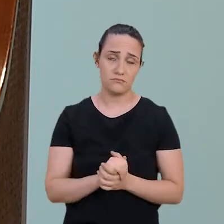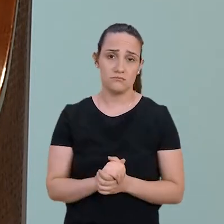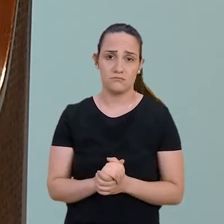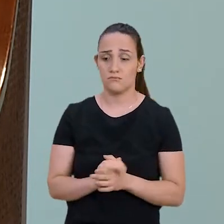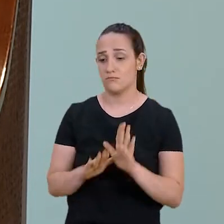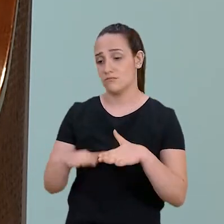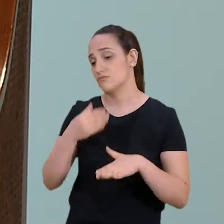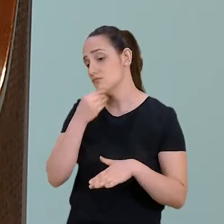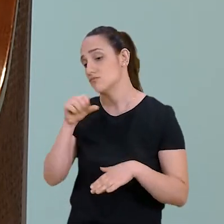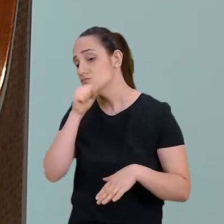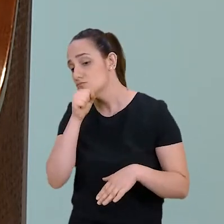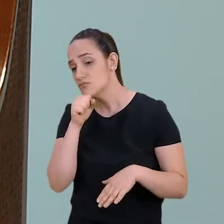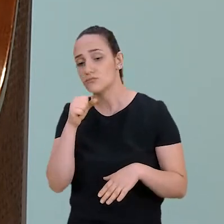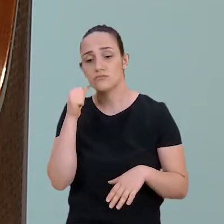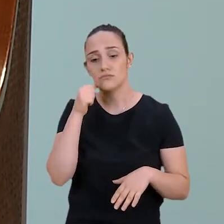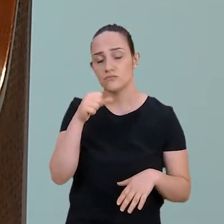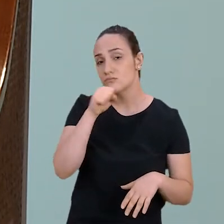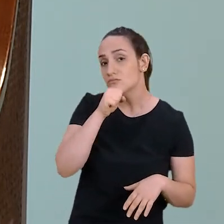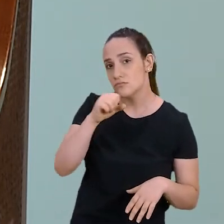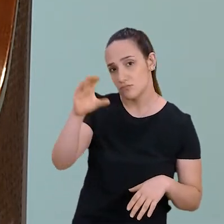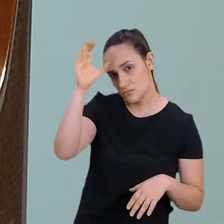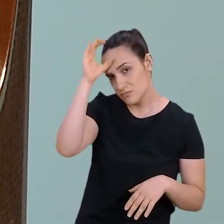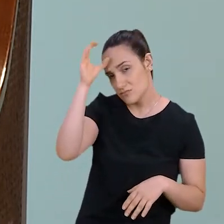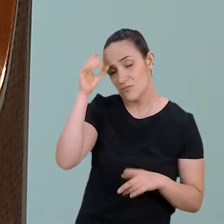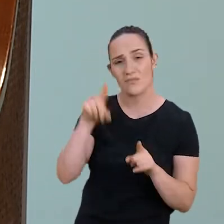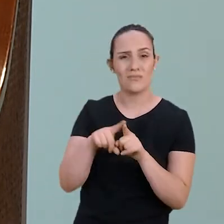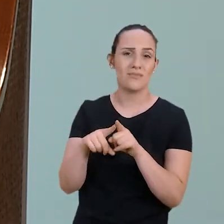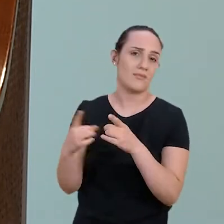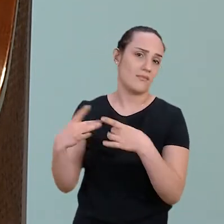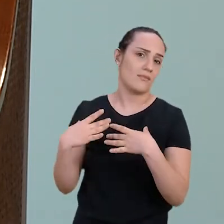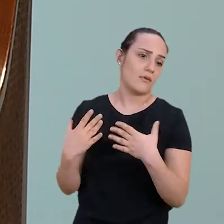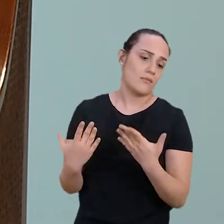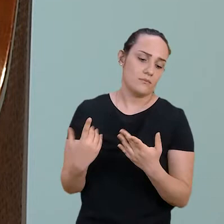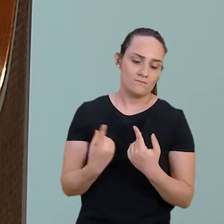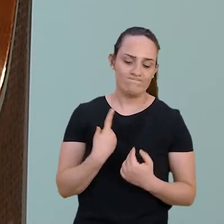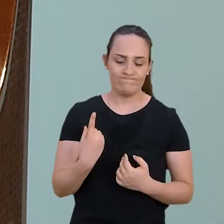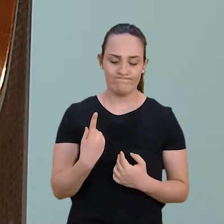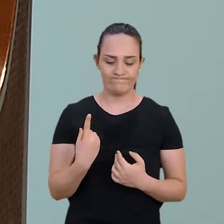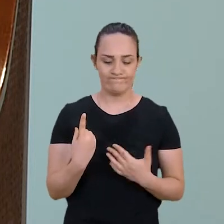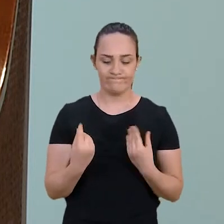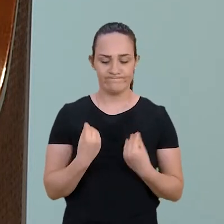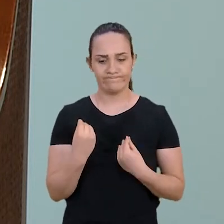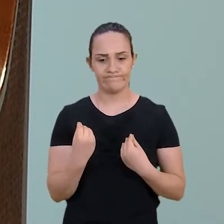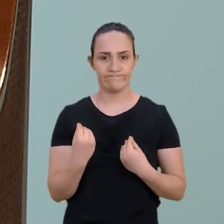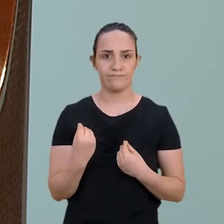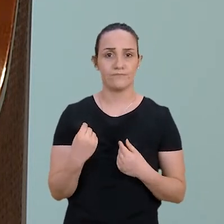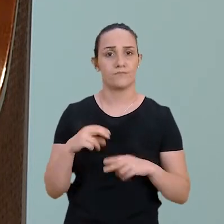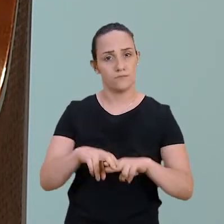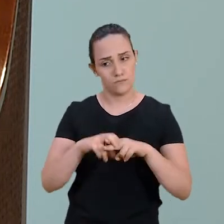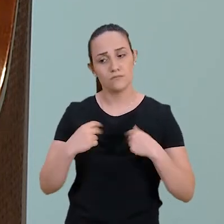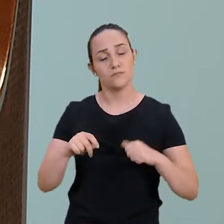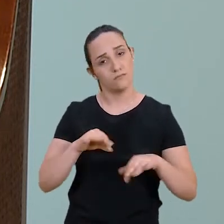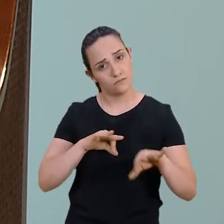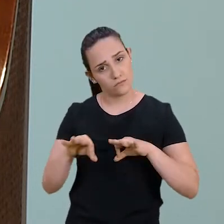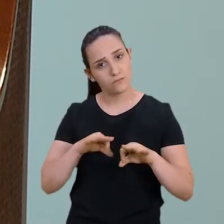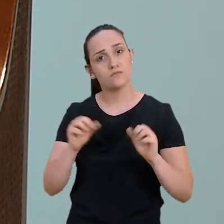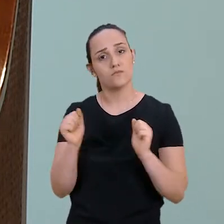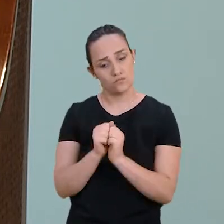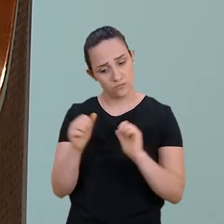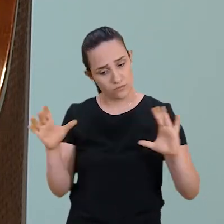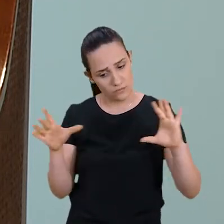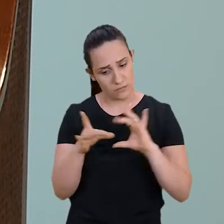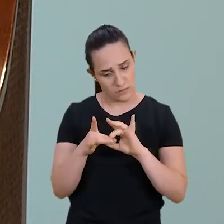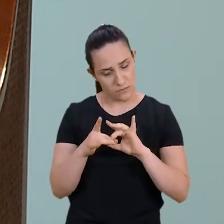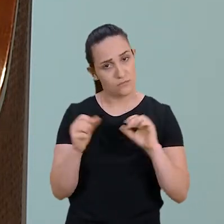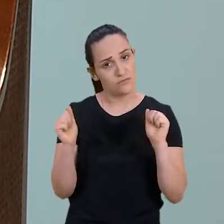se sentir um pouco isolado e com um pouco de dificuldade. Por isso a importância, Lívia, da gente se organizar em rede.